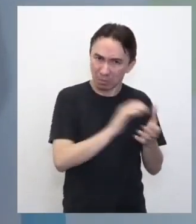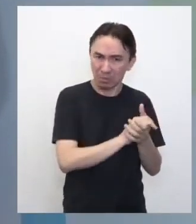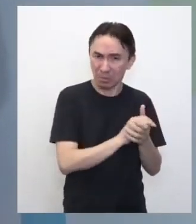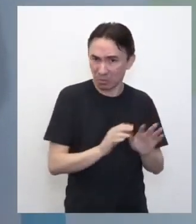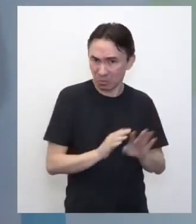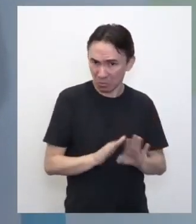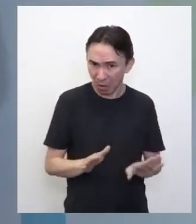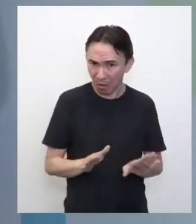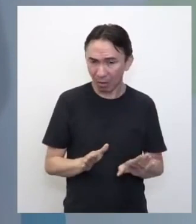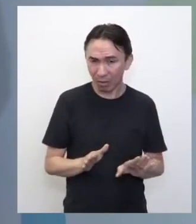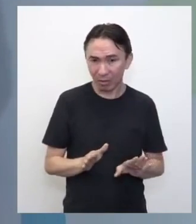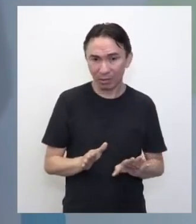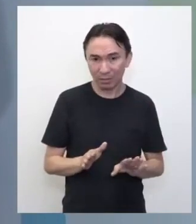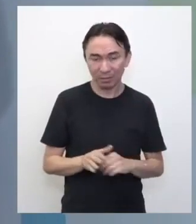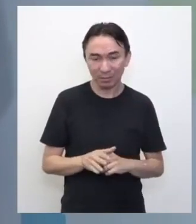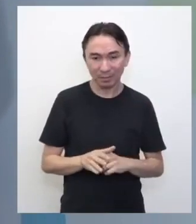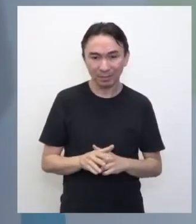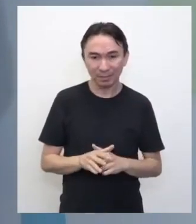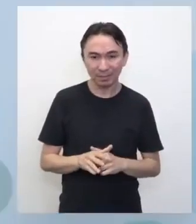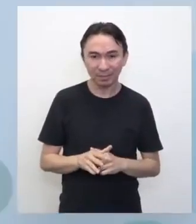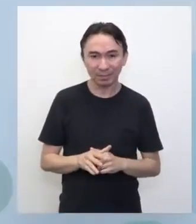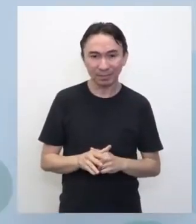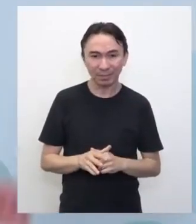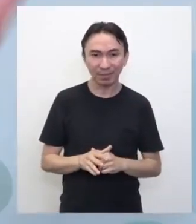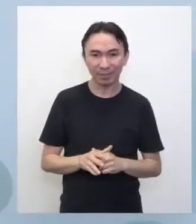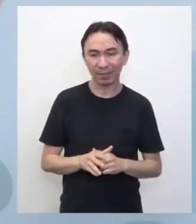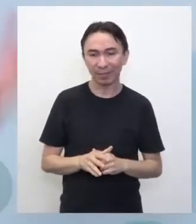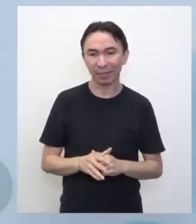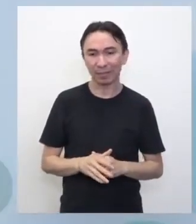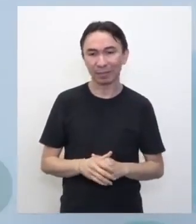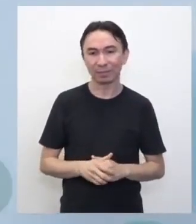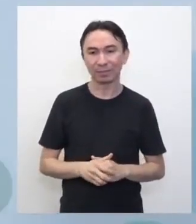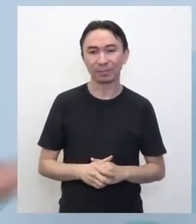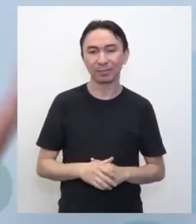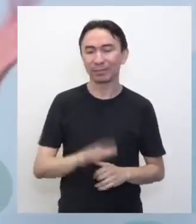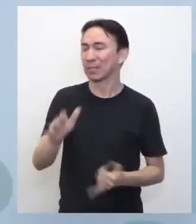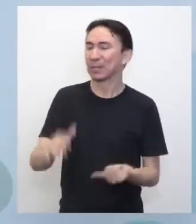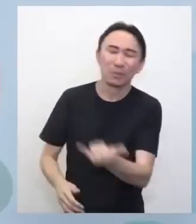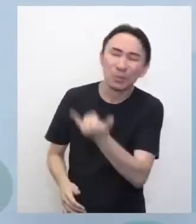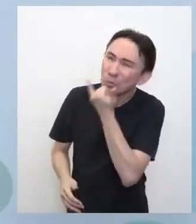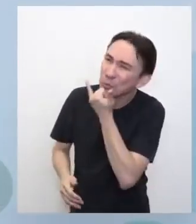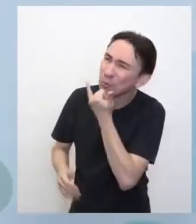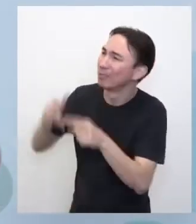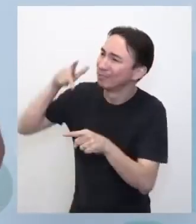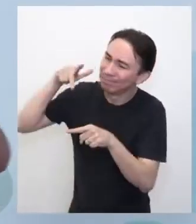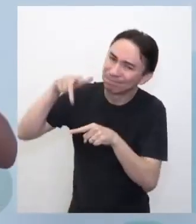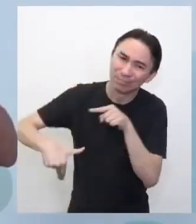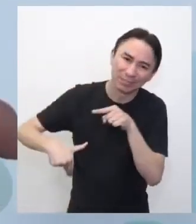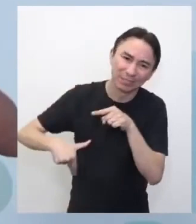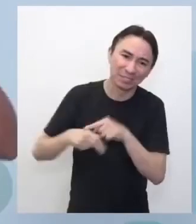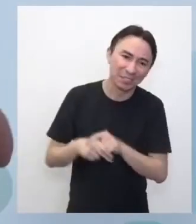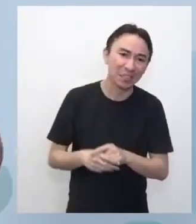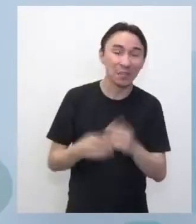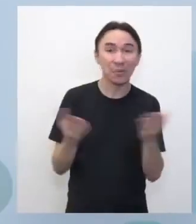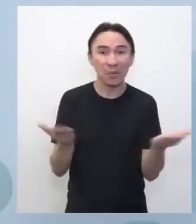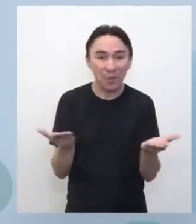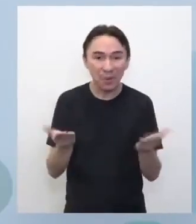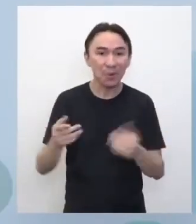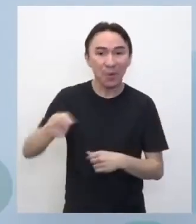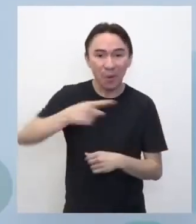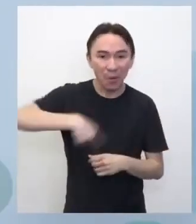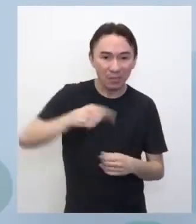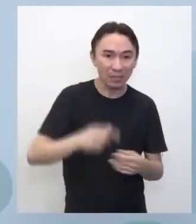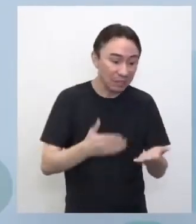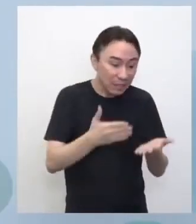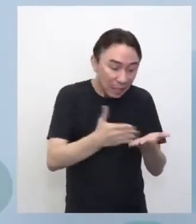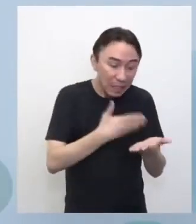tem um conto, claro. Não, é assim, ai, Mauro, desculpa, mas assim, a gente não vai seguir a risca o caderno do aluno,